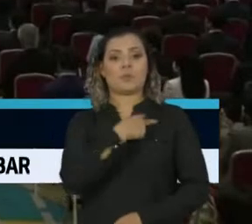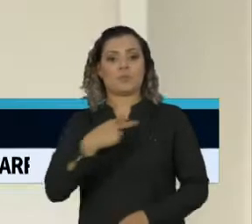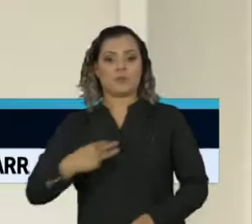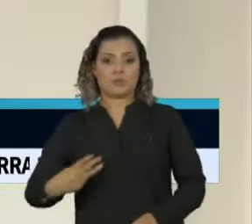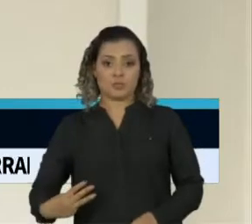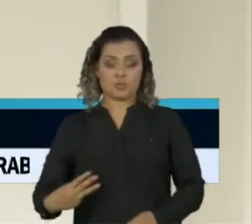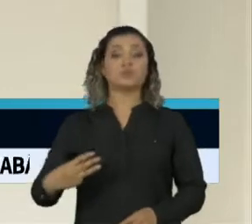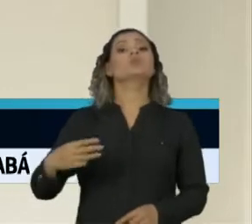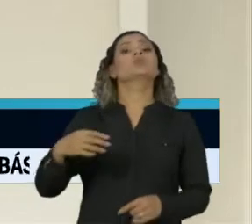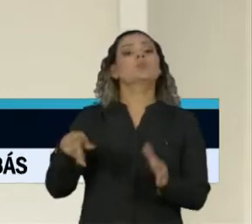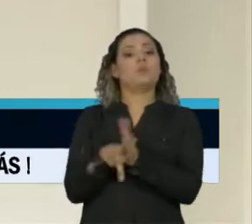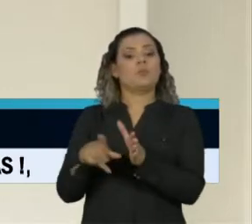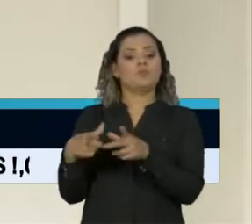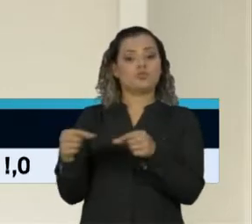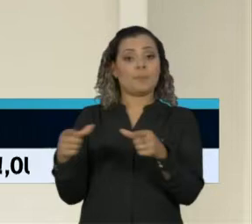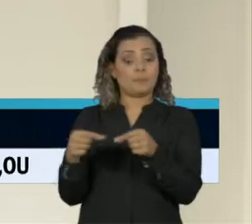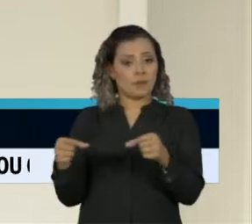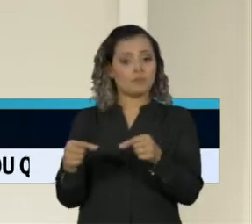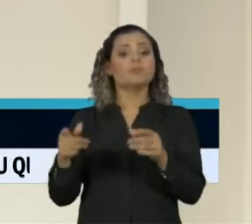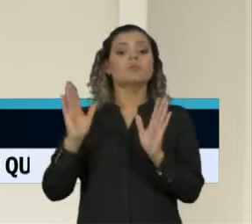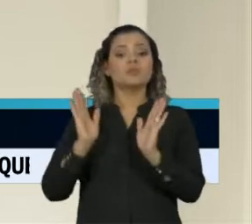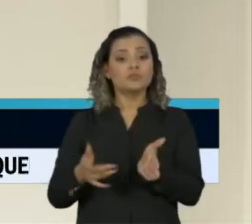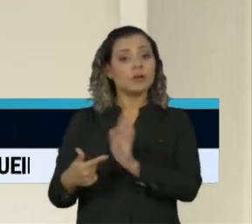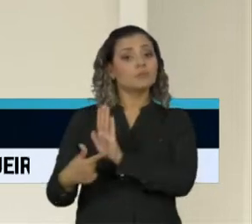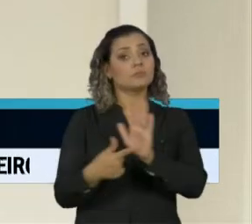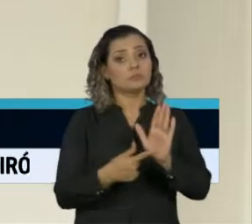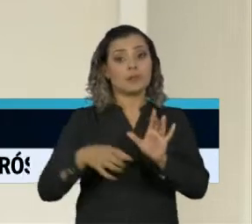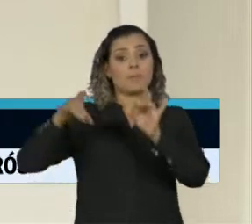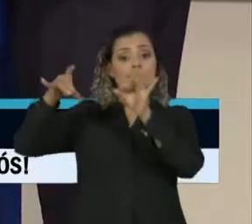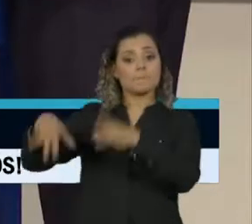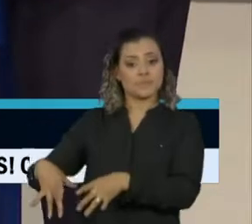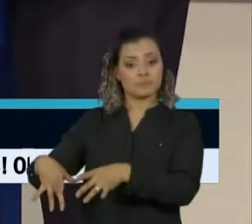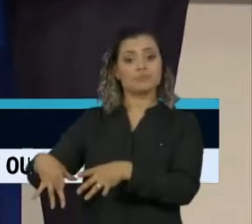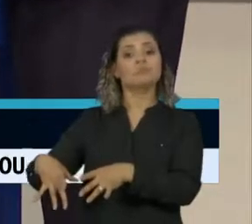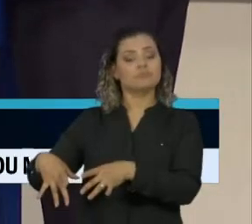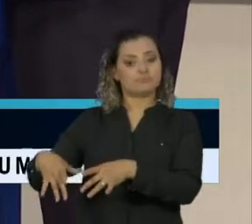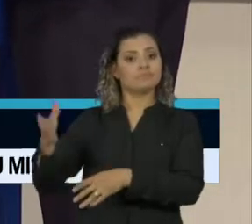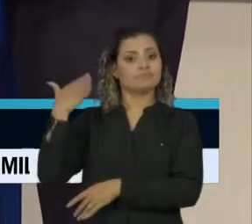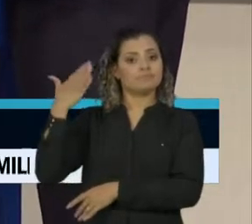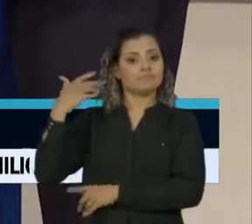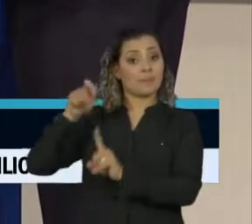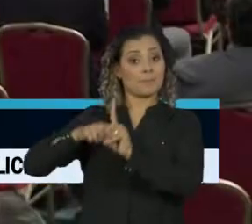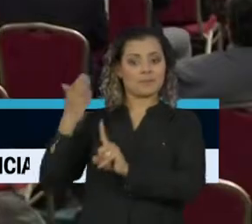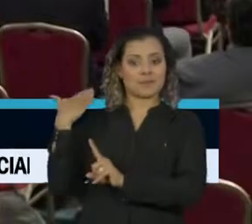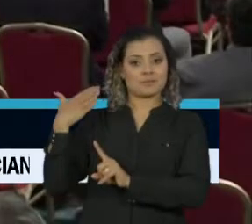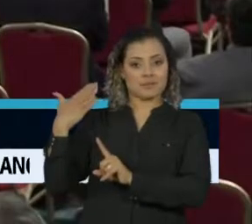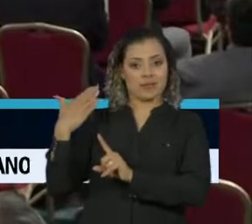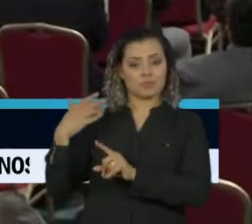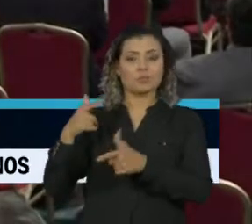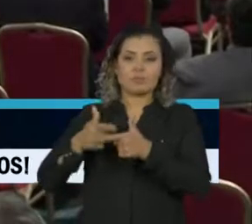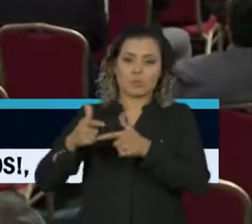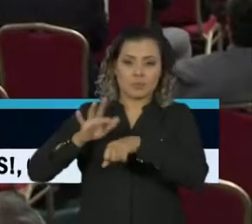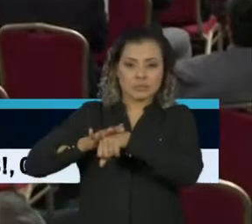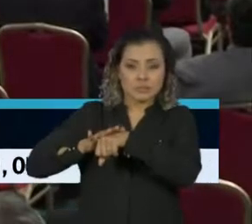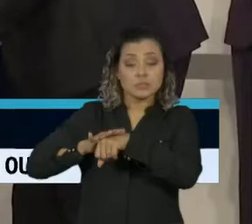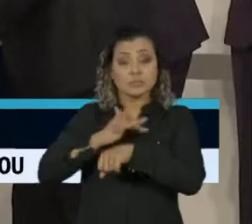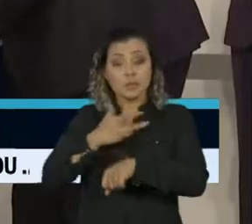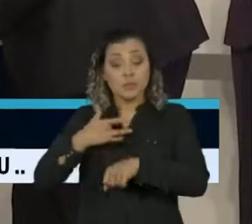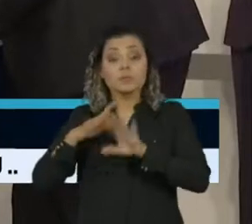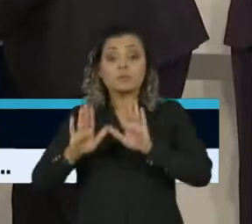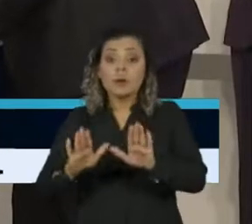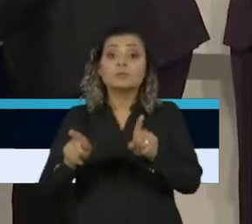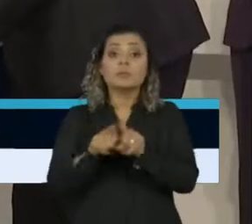sucedendo shinzo abe que renunciou no final do mês passado na votação pelos legisladores do